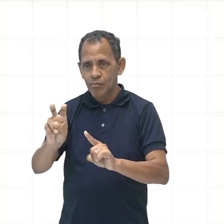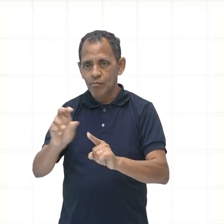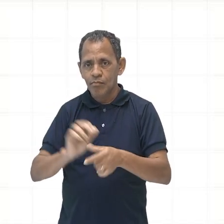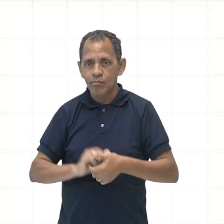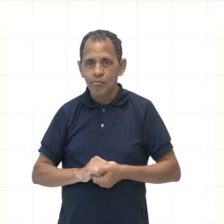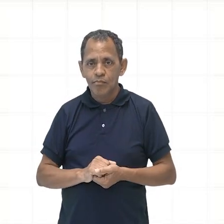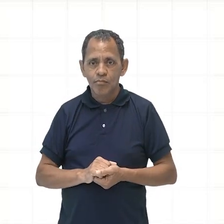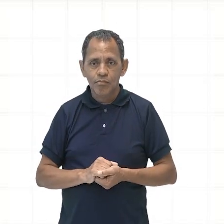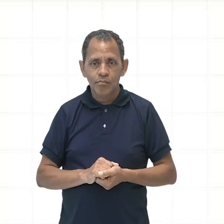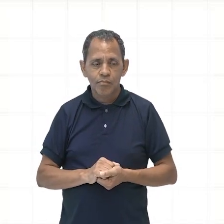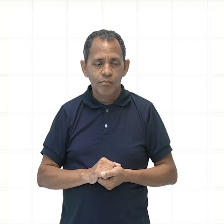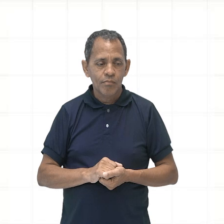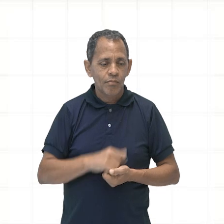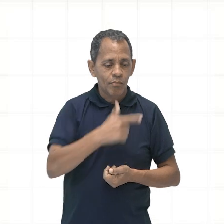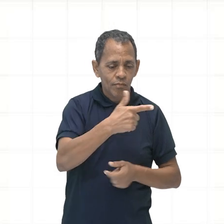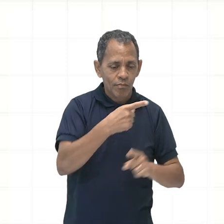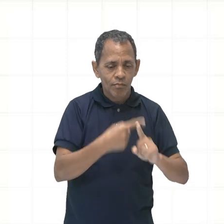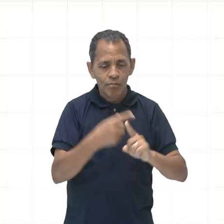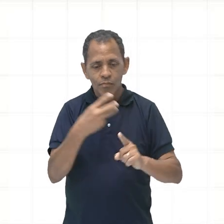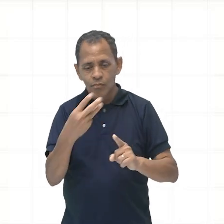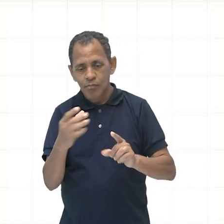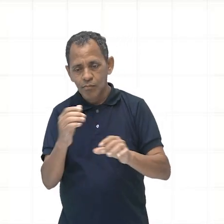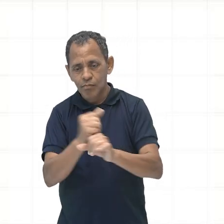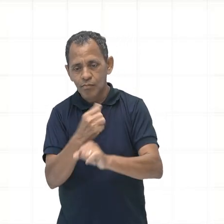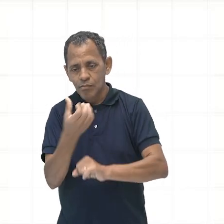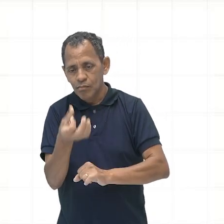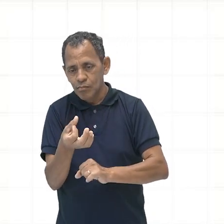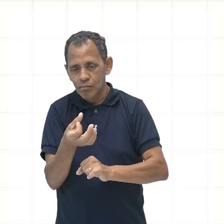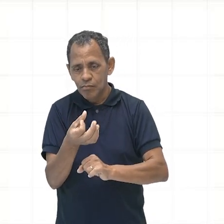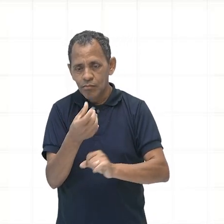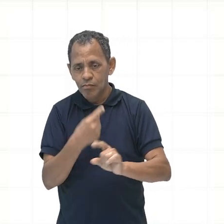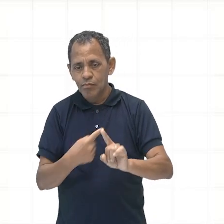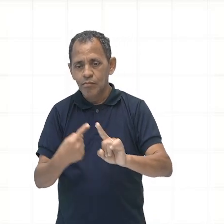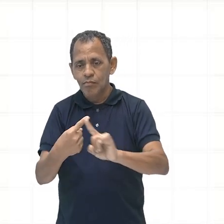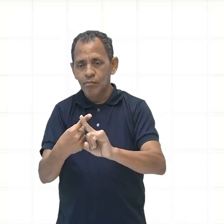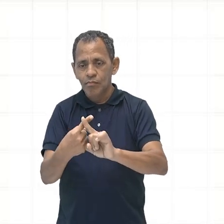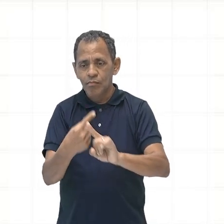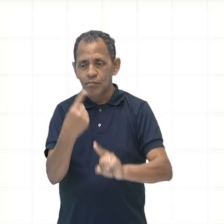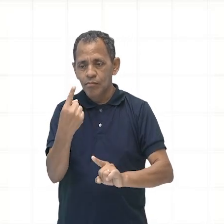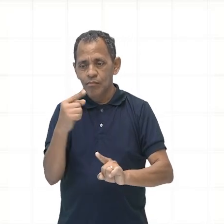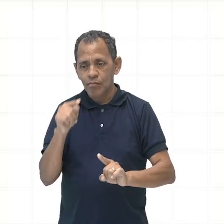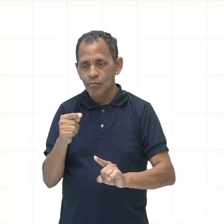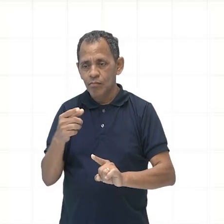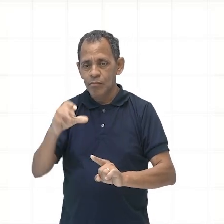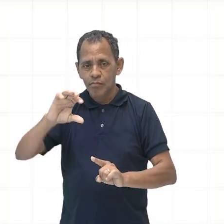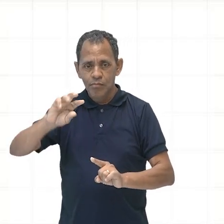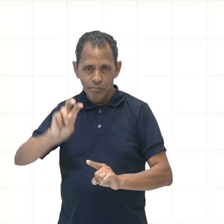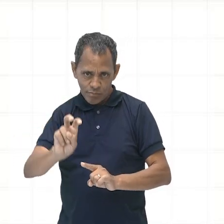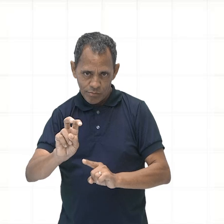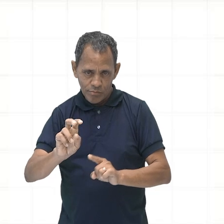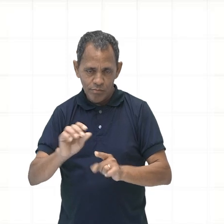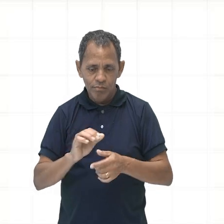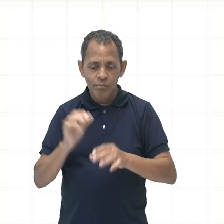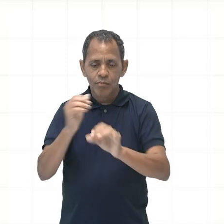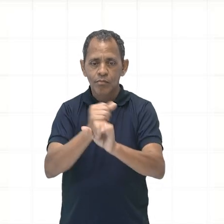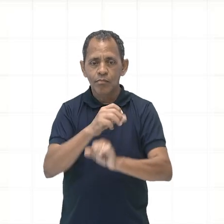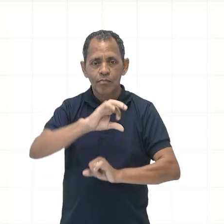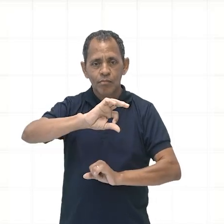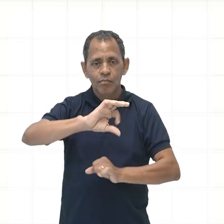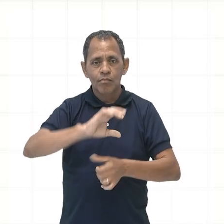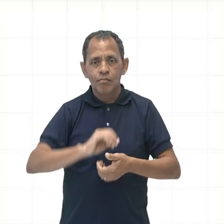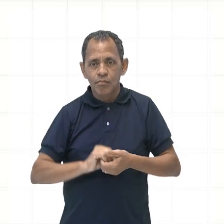E aí, 2 vezes 3 é 6. 6 vezes 1,5 vai ser 9.